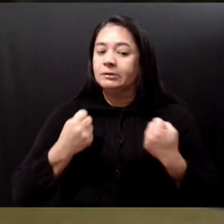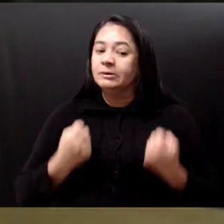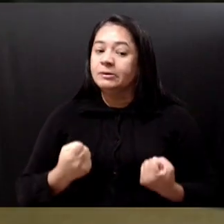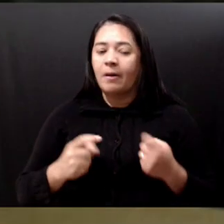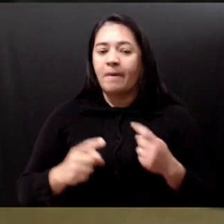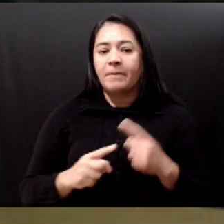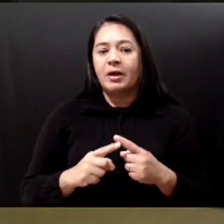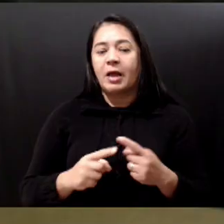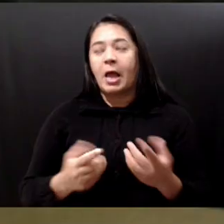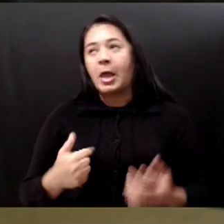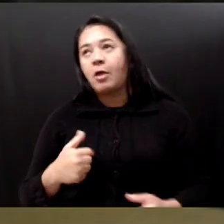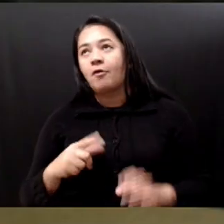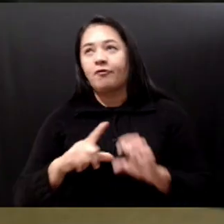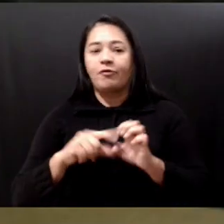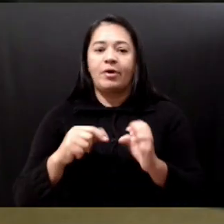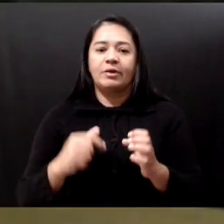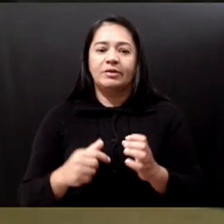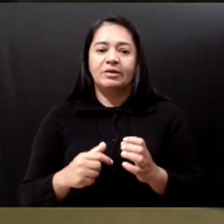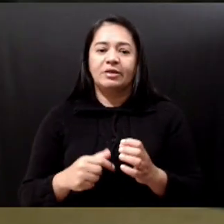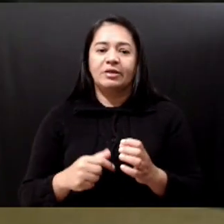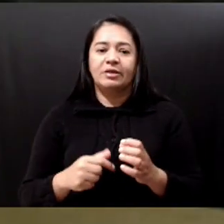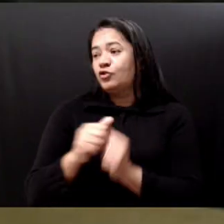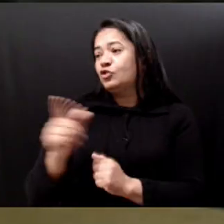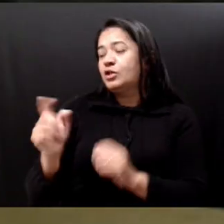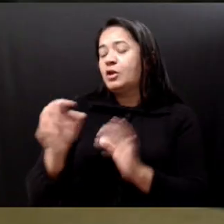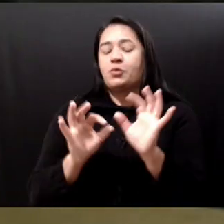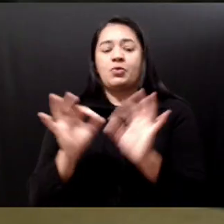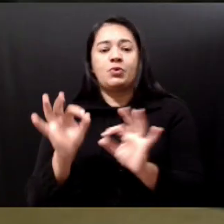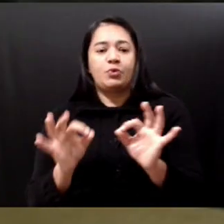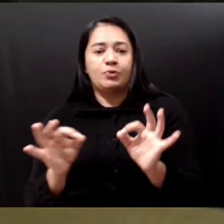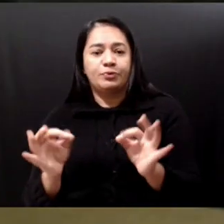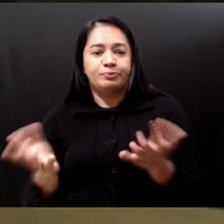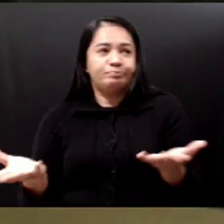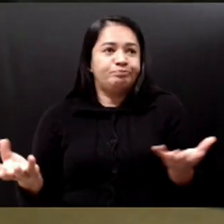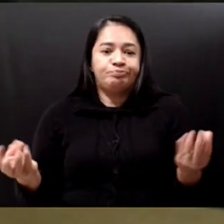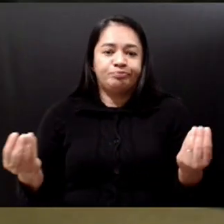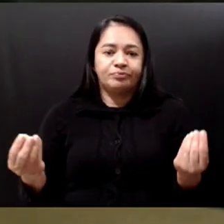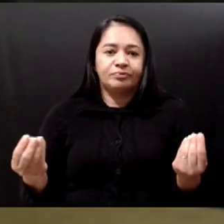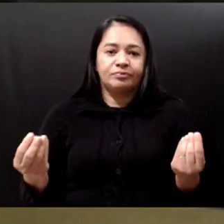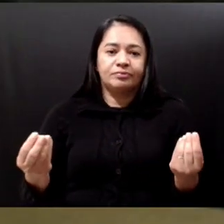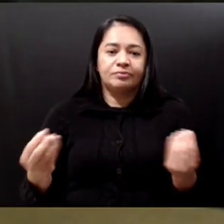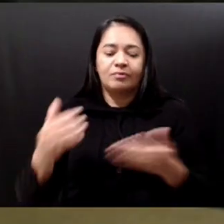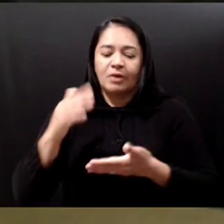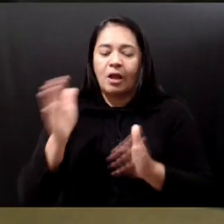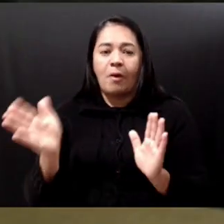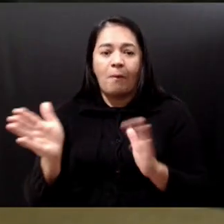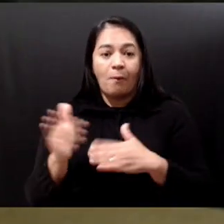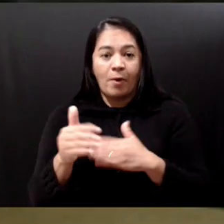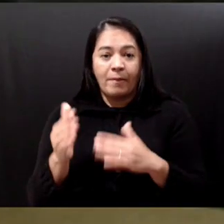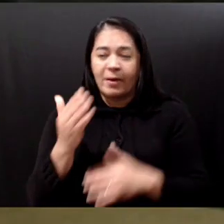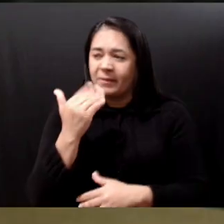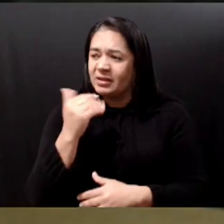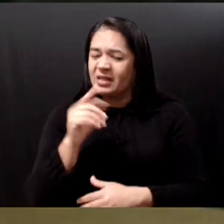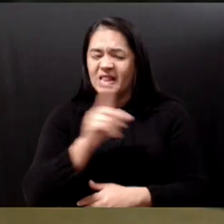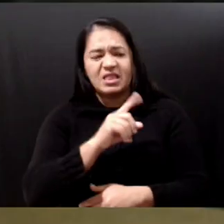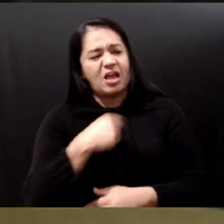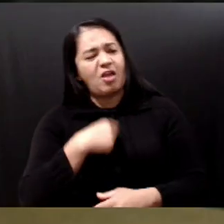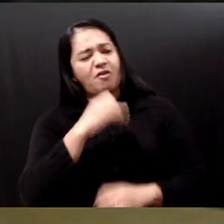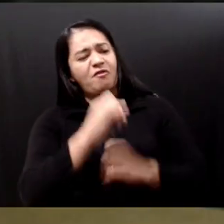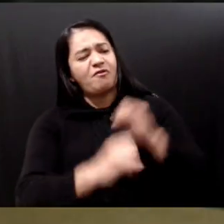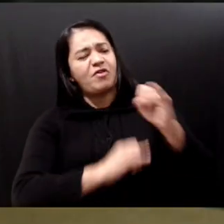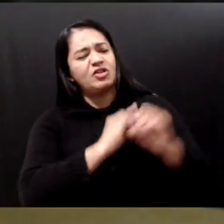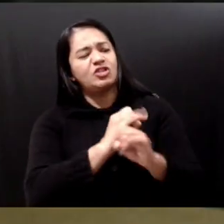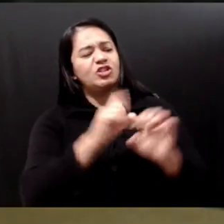daí não, vou lá com a Verusca, eu vou montar uma marmitaria. Aí o outro, não, vou empreender digital que é mais fácil, não precisa